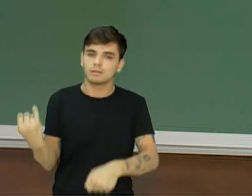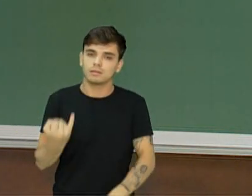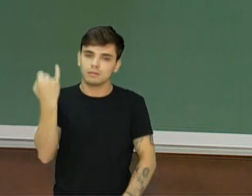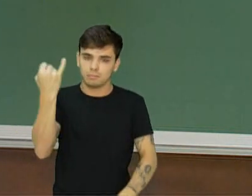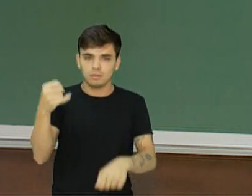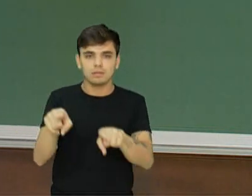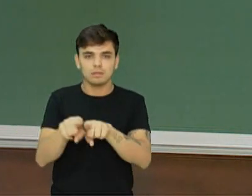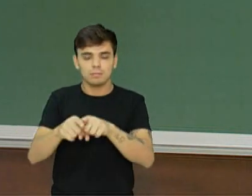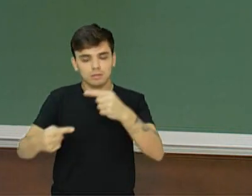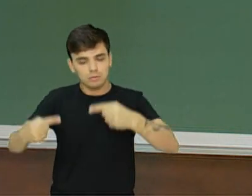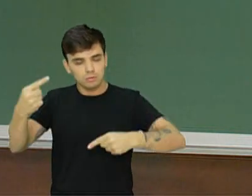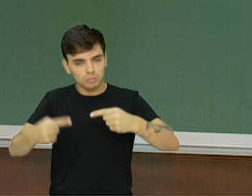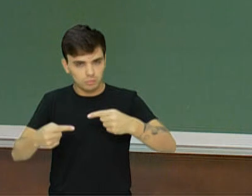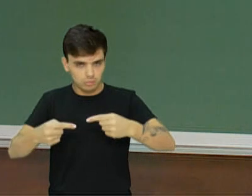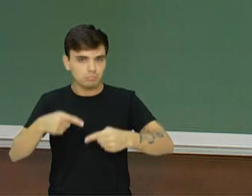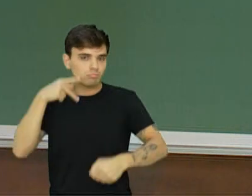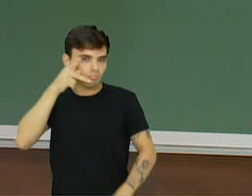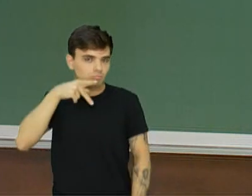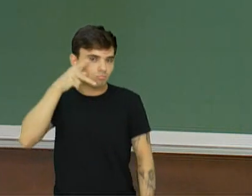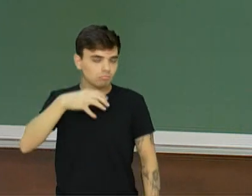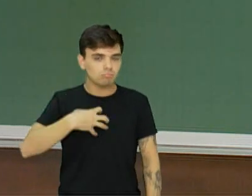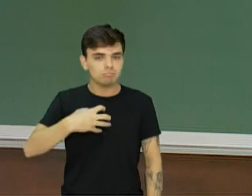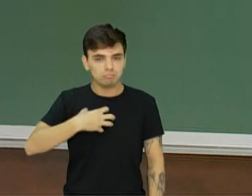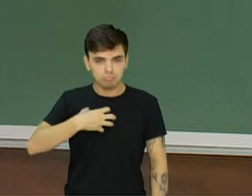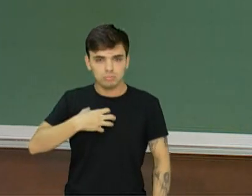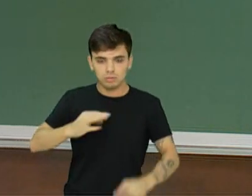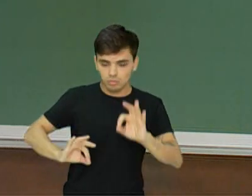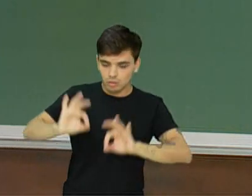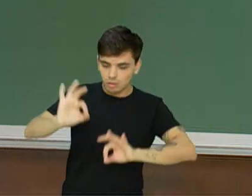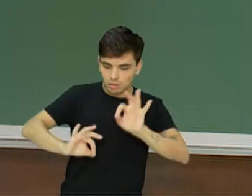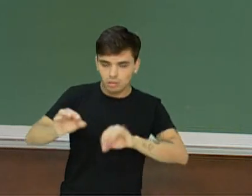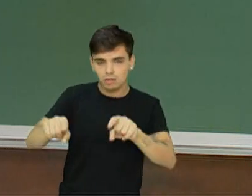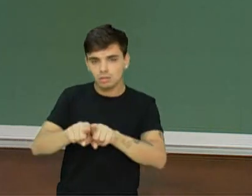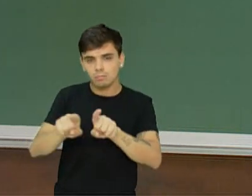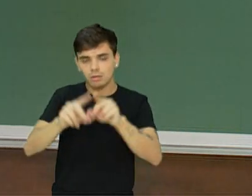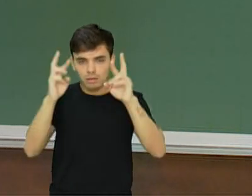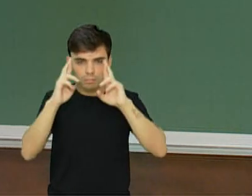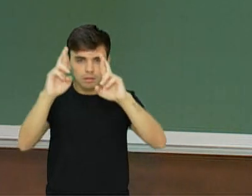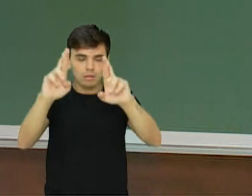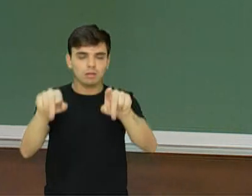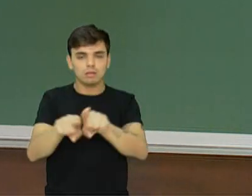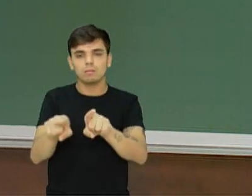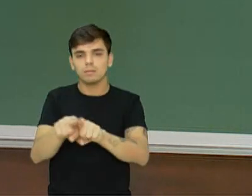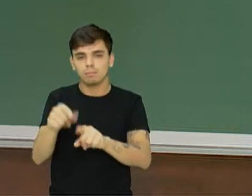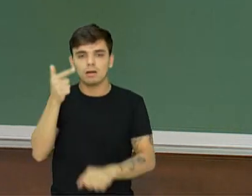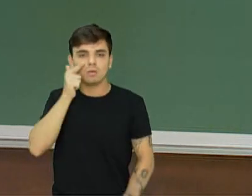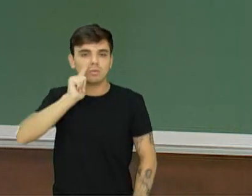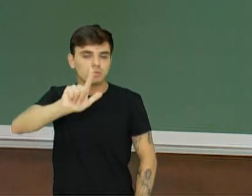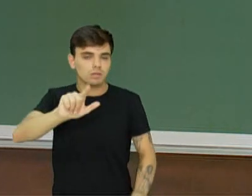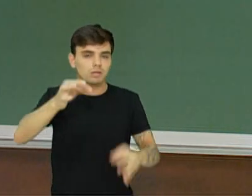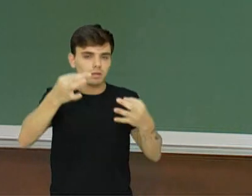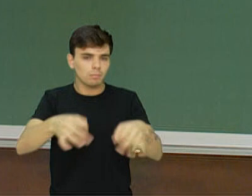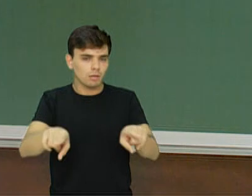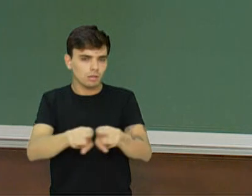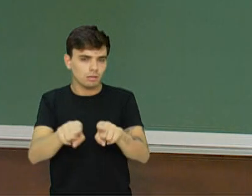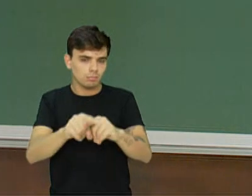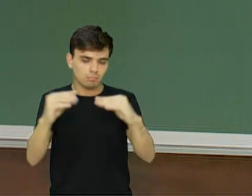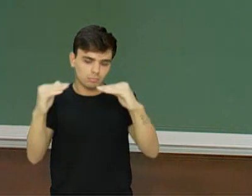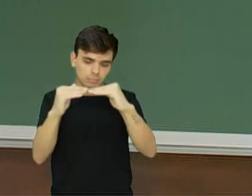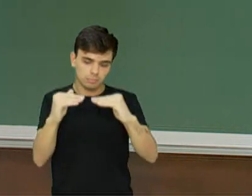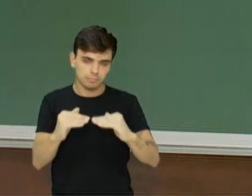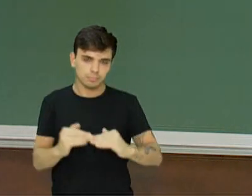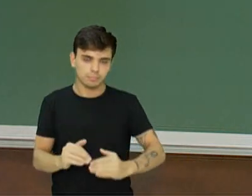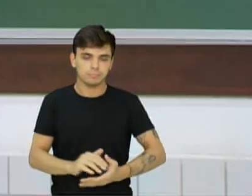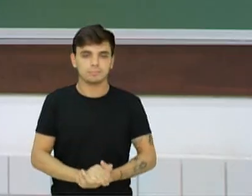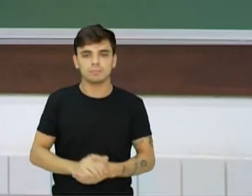discutir politicamente, discutir de uma forma organizada, respeitosa, para alcançar consensos, né?